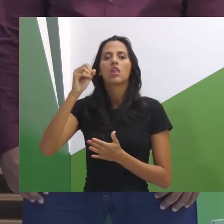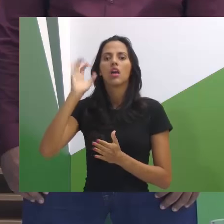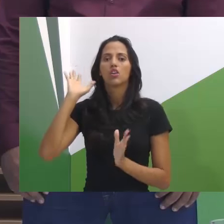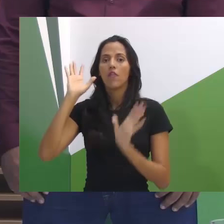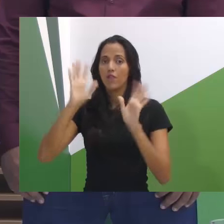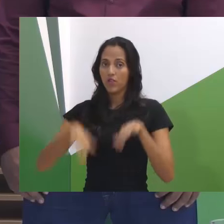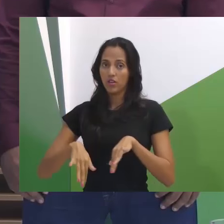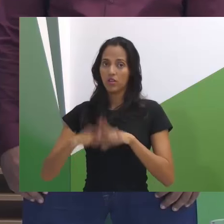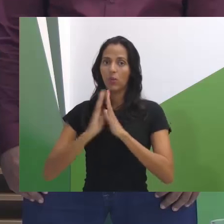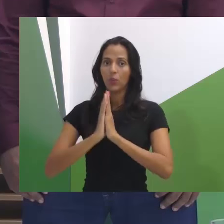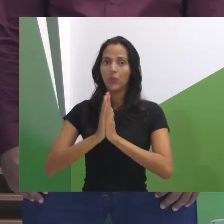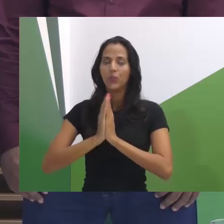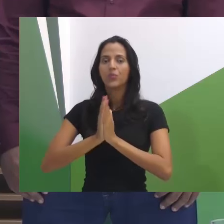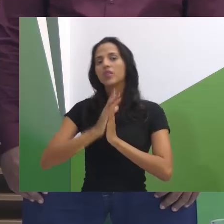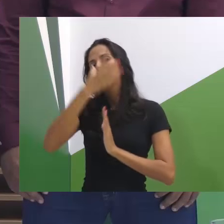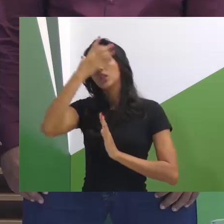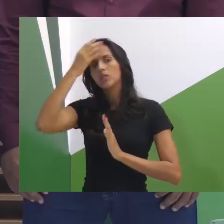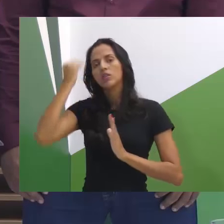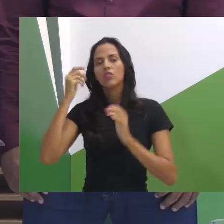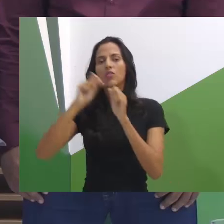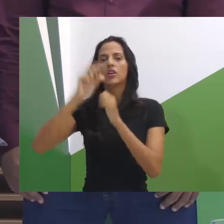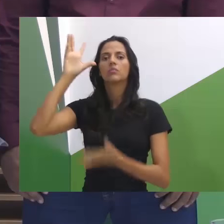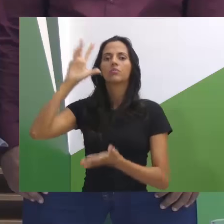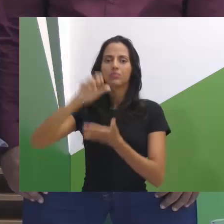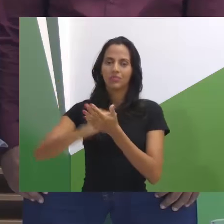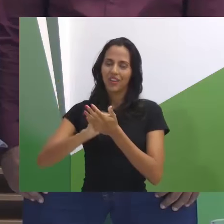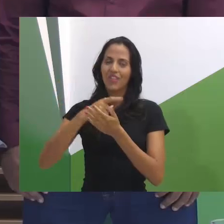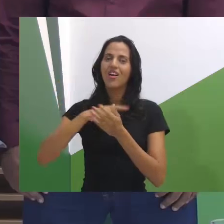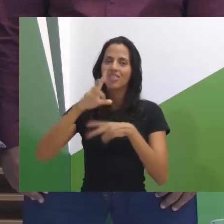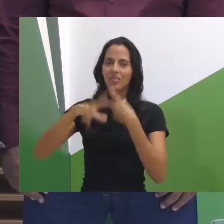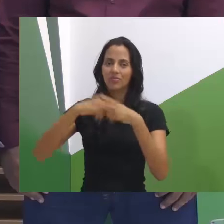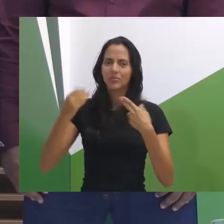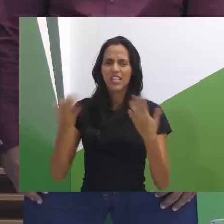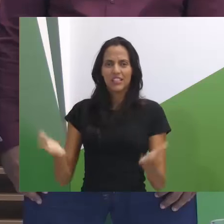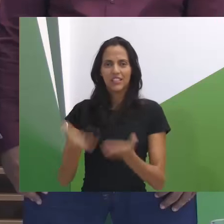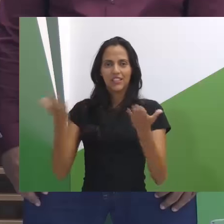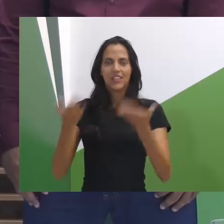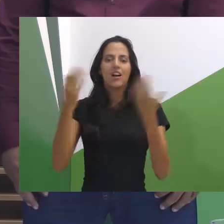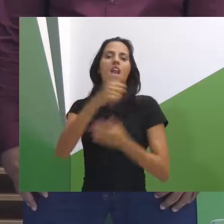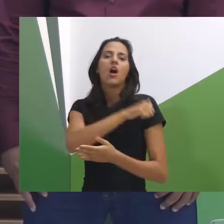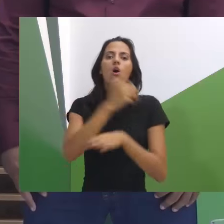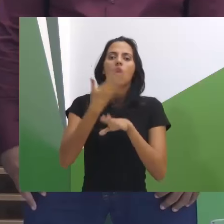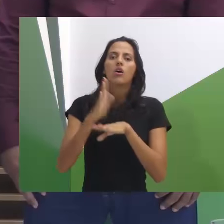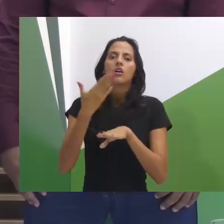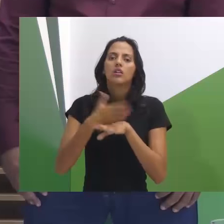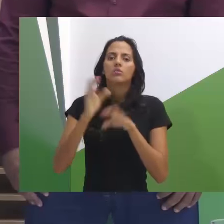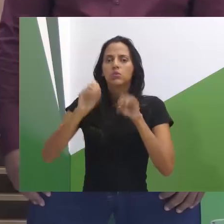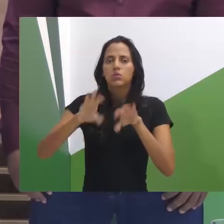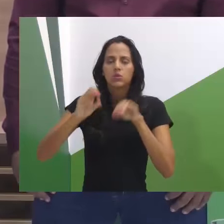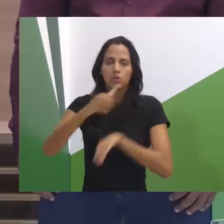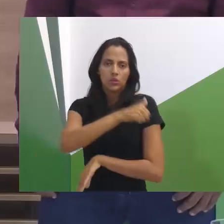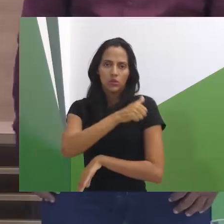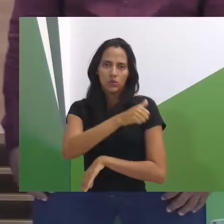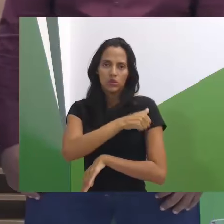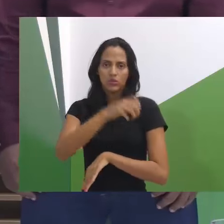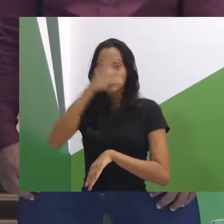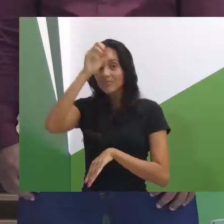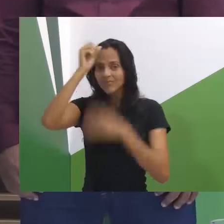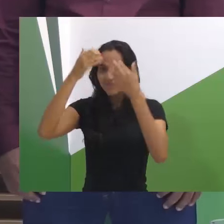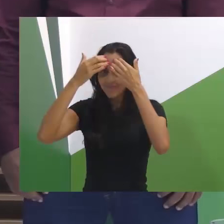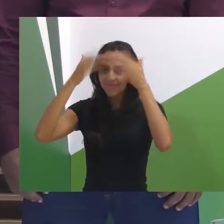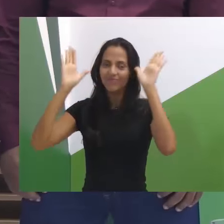não pode abdicar de estar concorrendo a esses prêmios também Incentive seus alunos, treine seus alunos E vamos